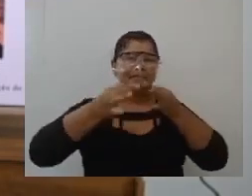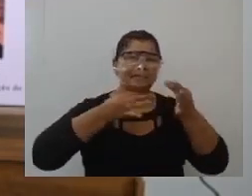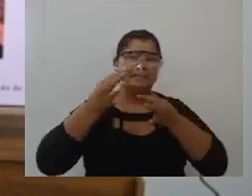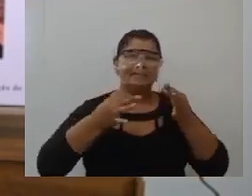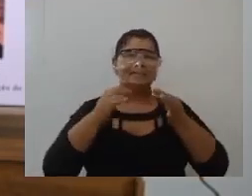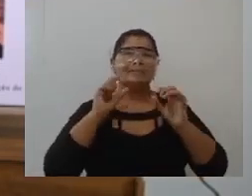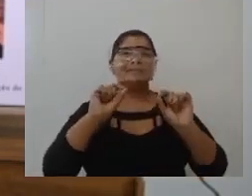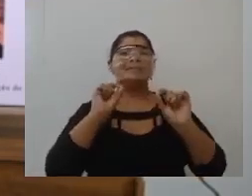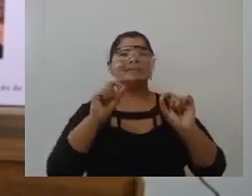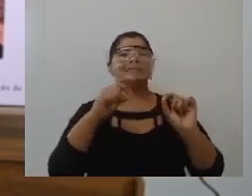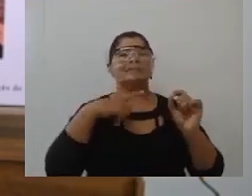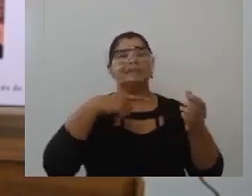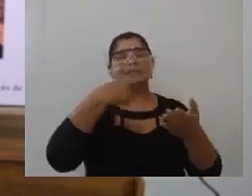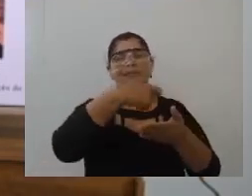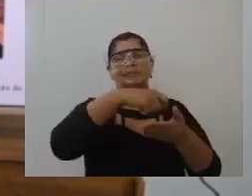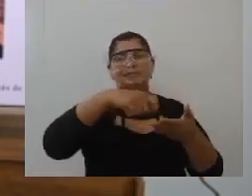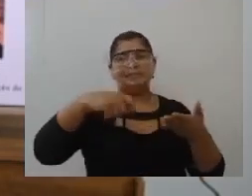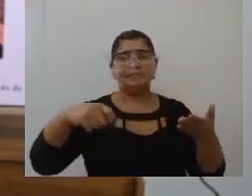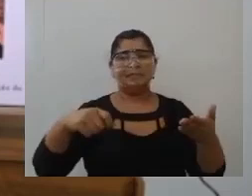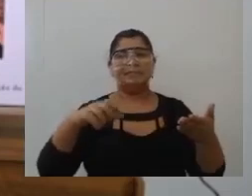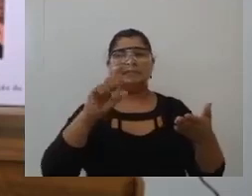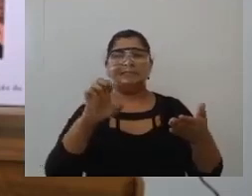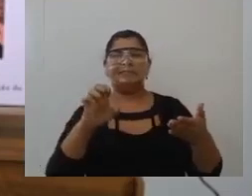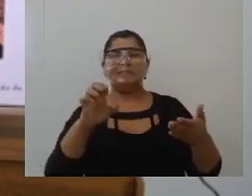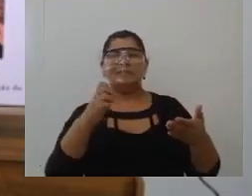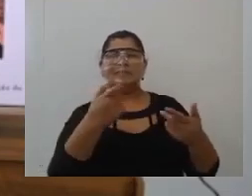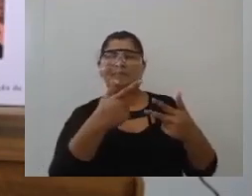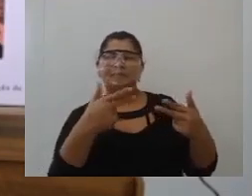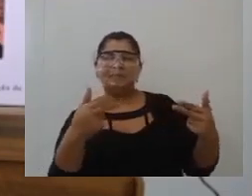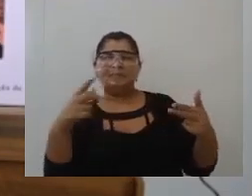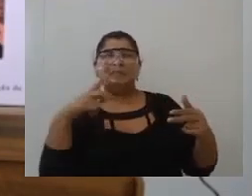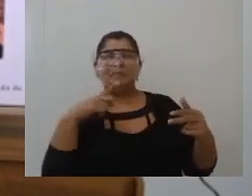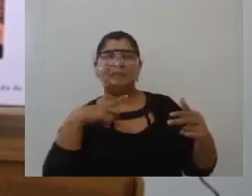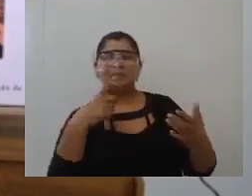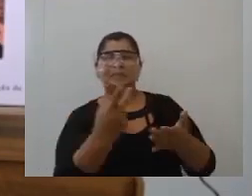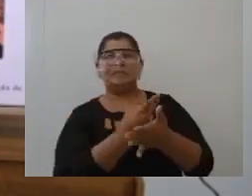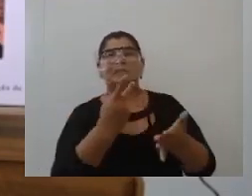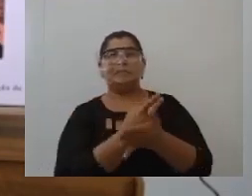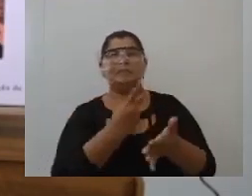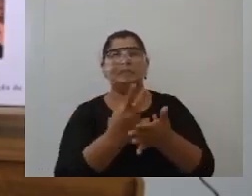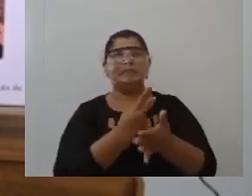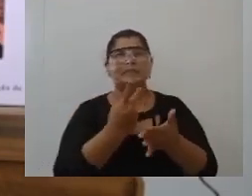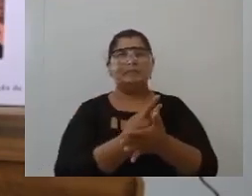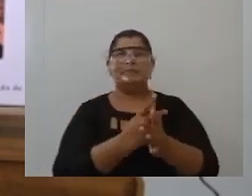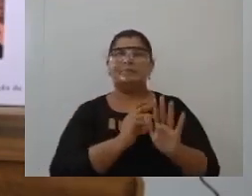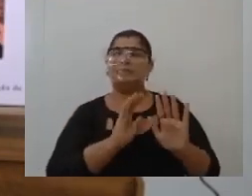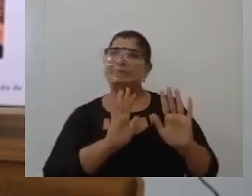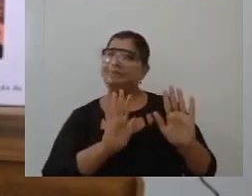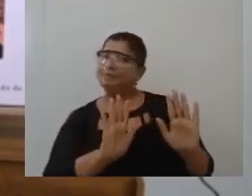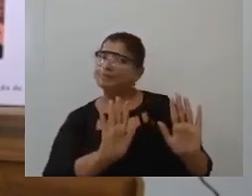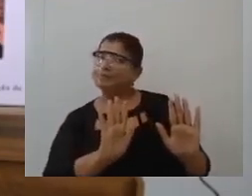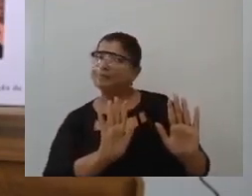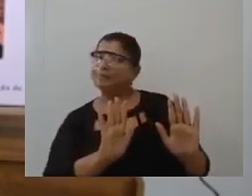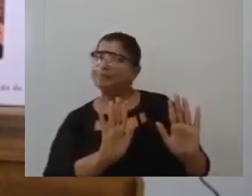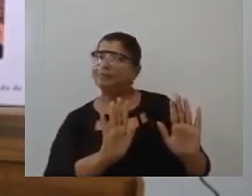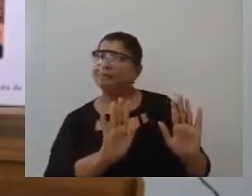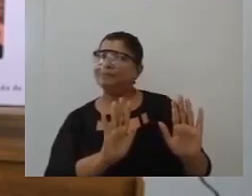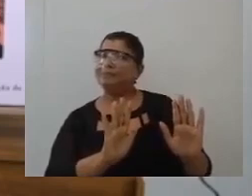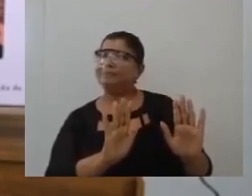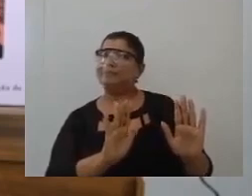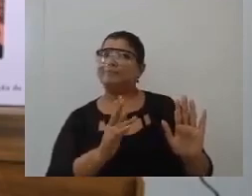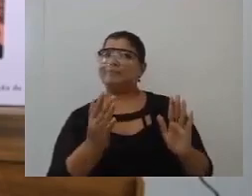que está escrito. Quando algo vem com muito erro, você coloca um pé atrás. Eu não estou dizendo